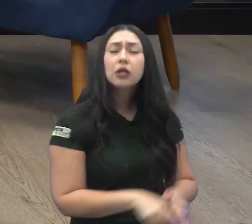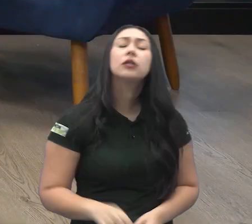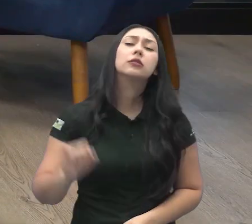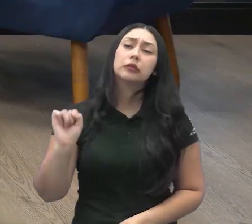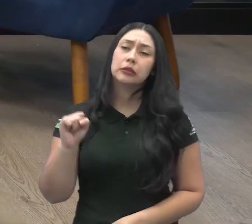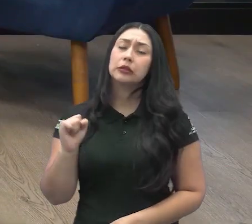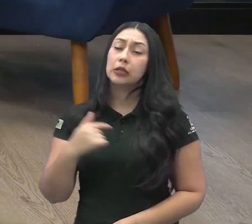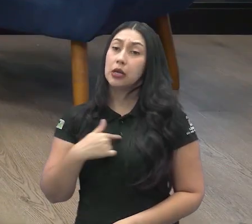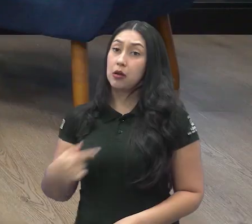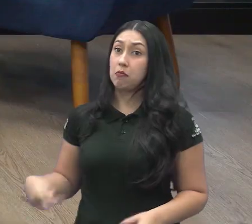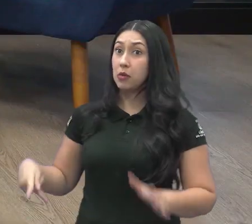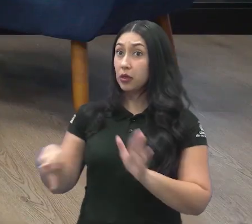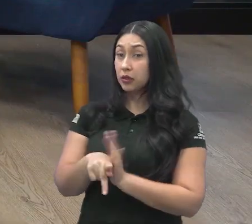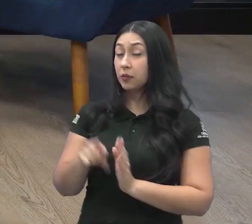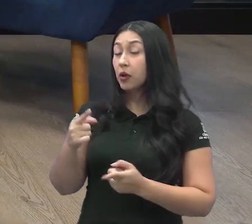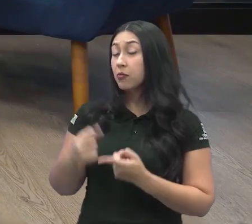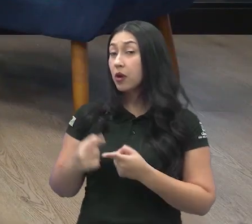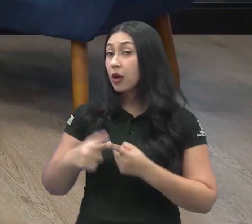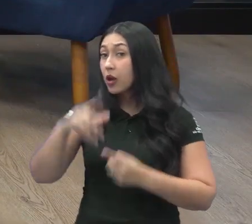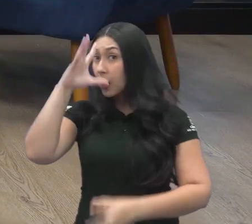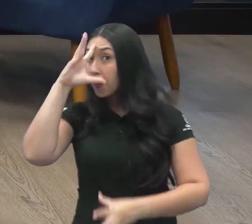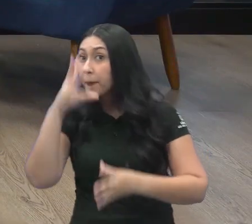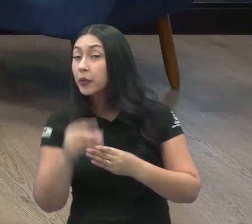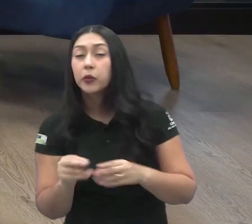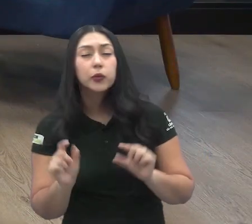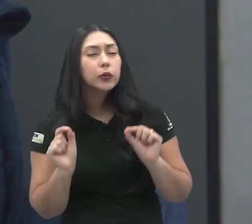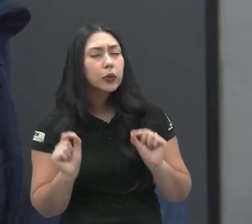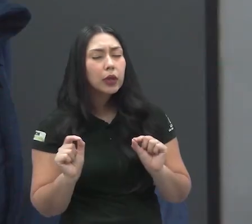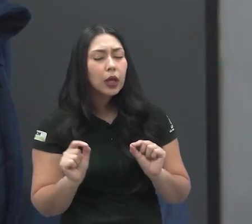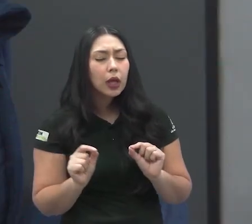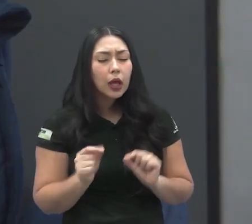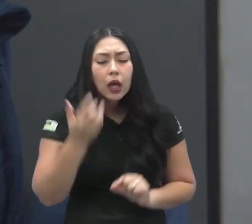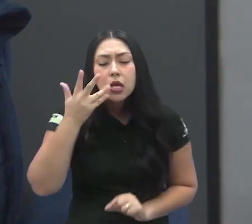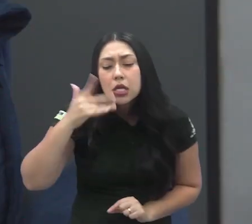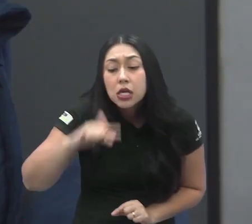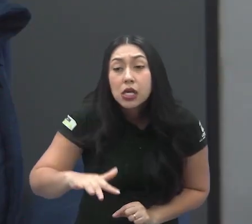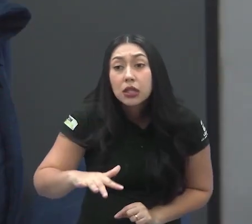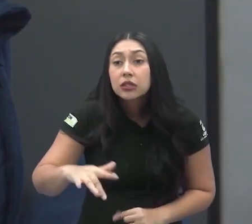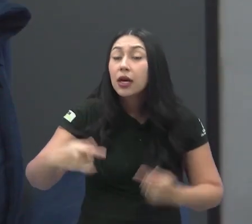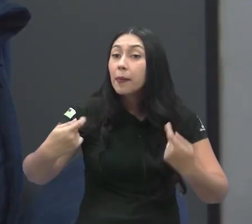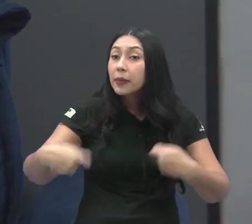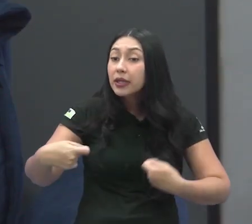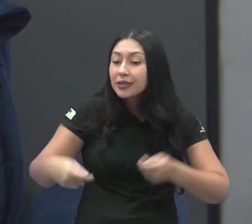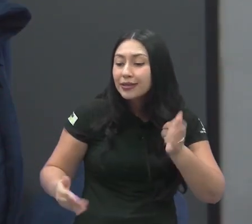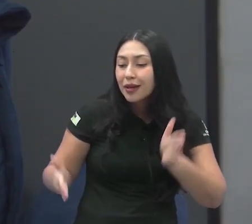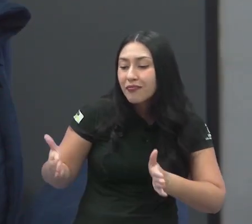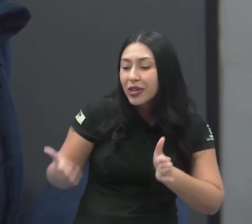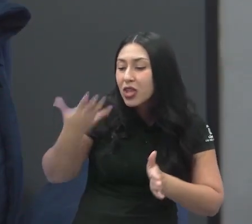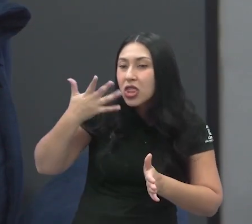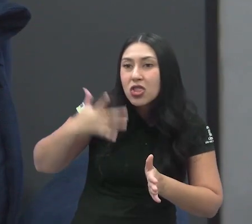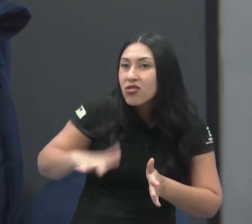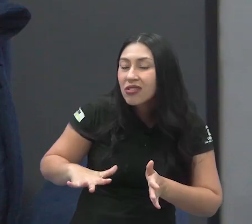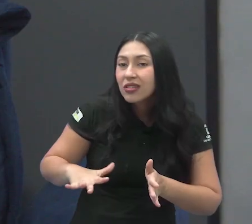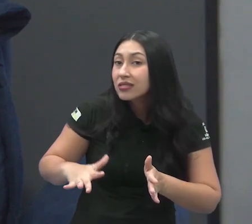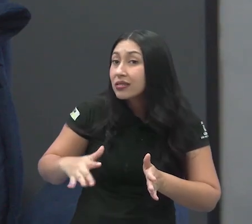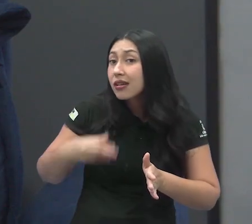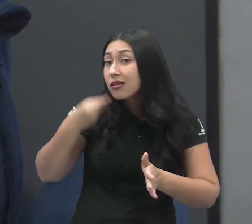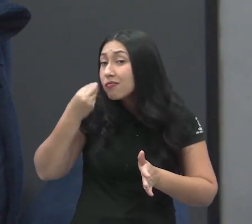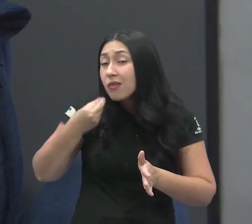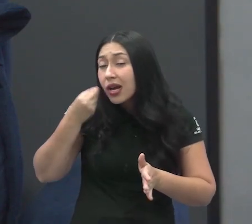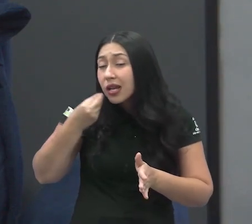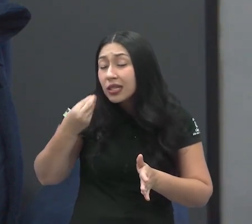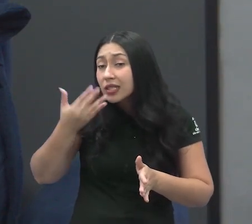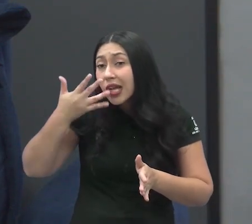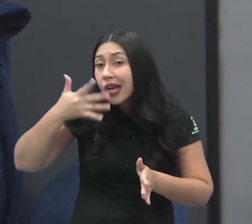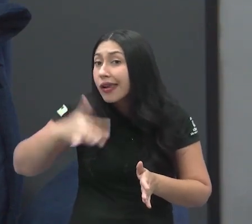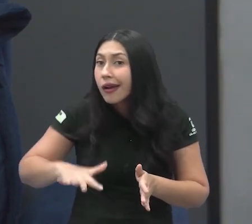faço parte, né? A gente entende que a criança ela precisa viver um momento de criança, que a gente não pode pular as